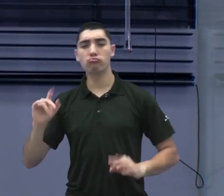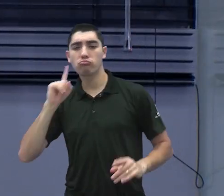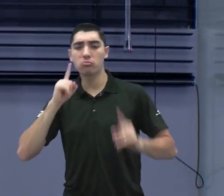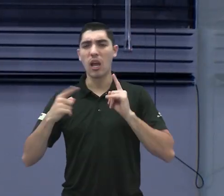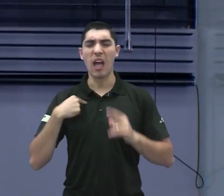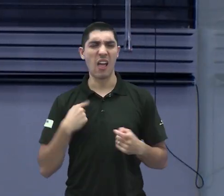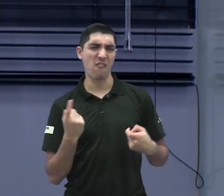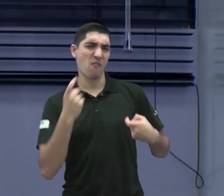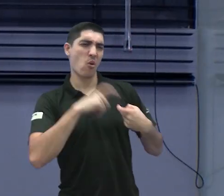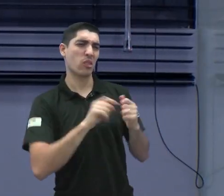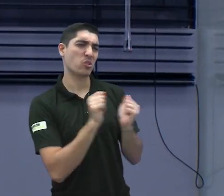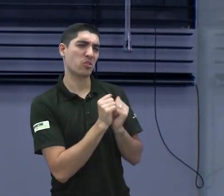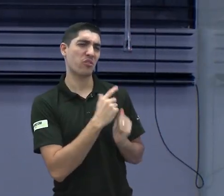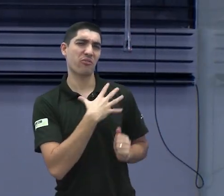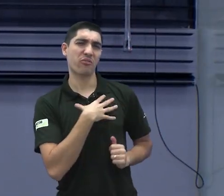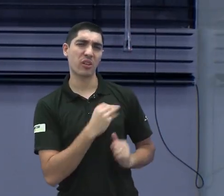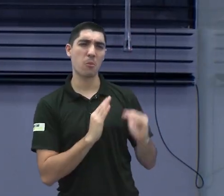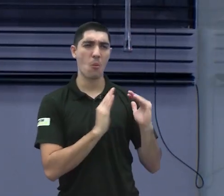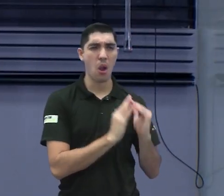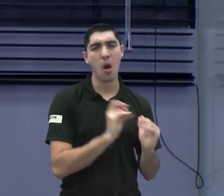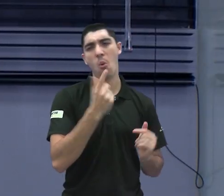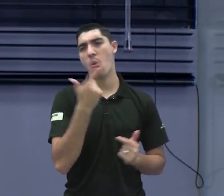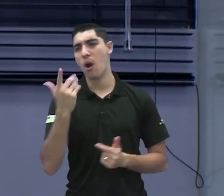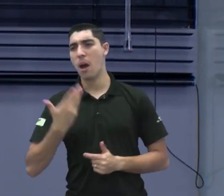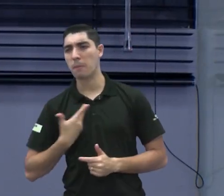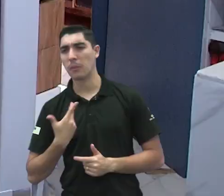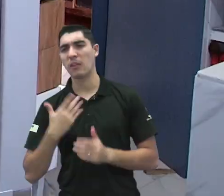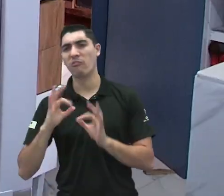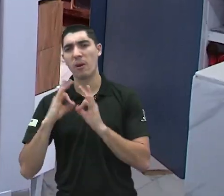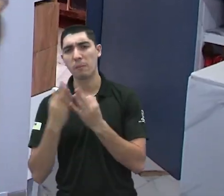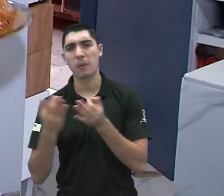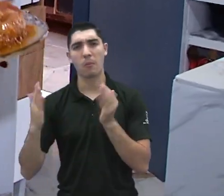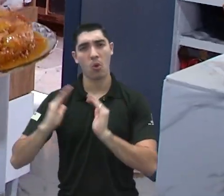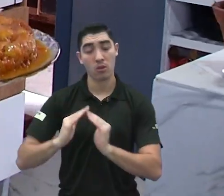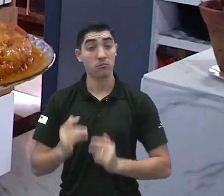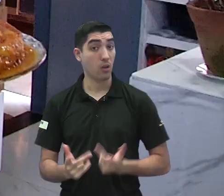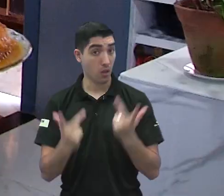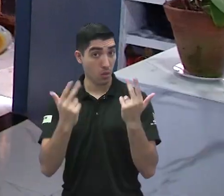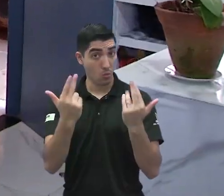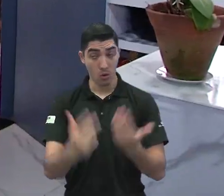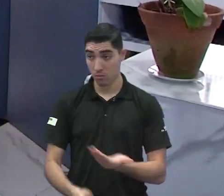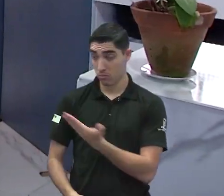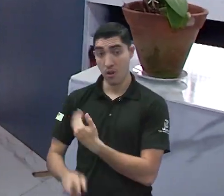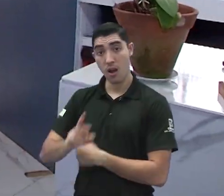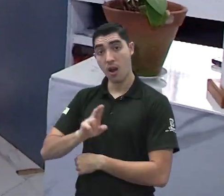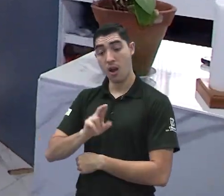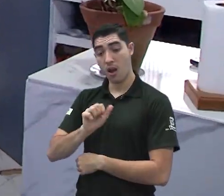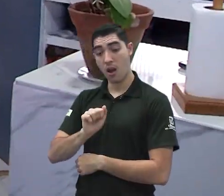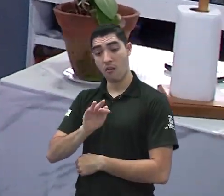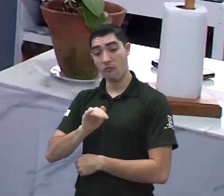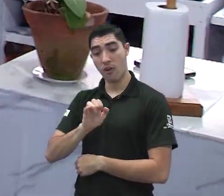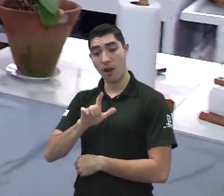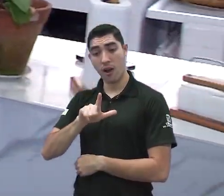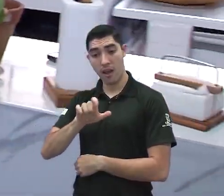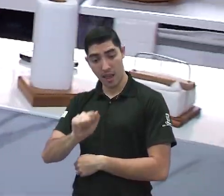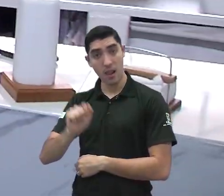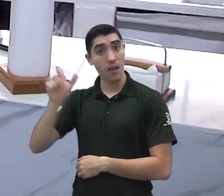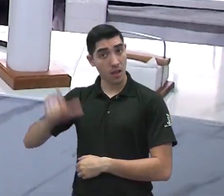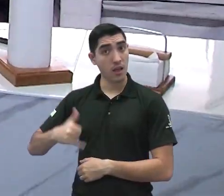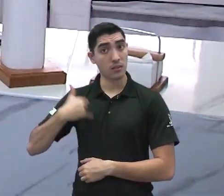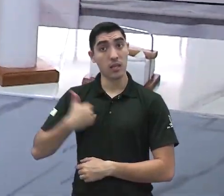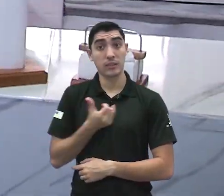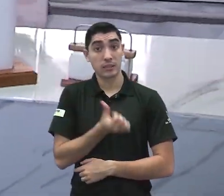ter que, às vezes, voltar para a casa dos filhos ou ir para a casa de algum parente. Esse é o caso da Rafaela, que aos 65 anos